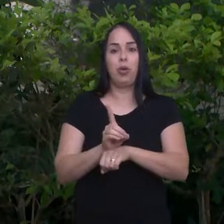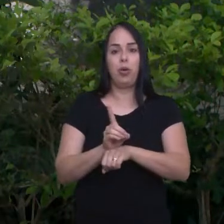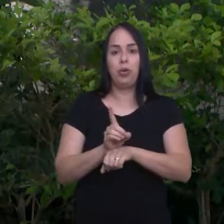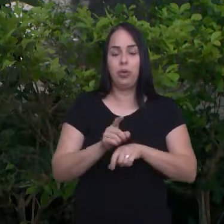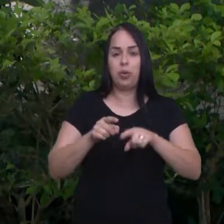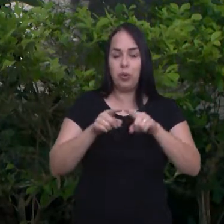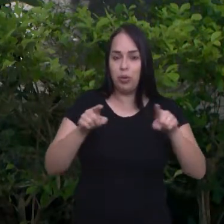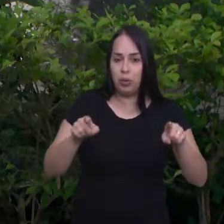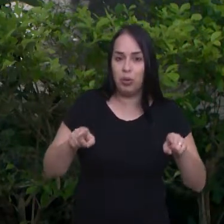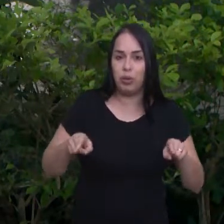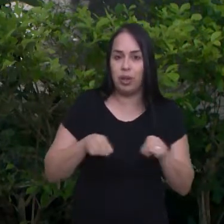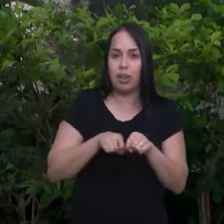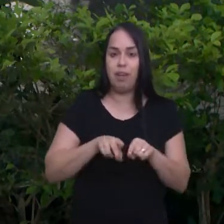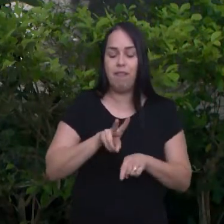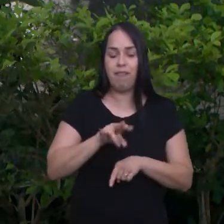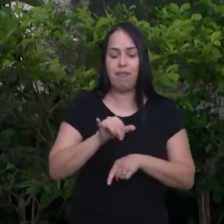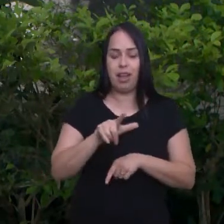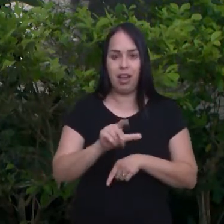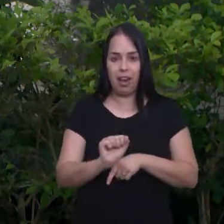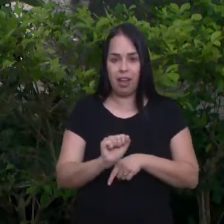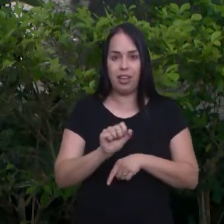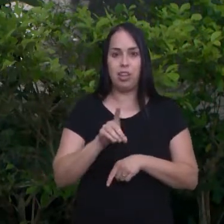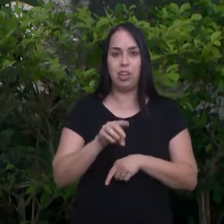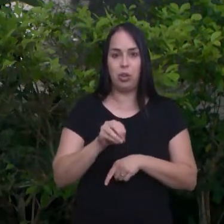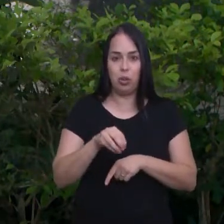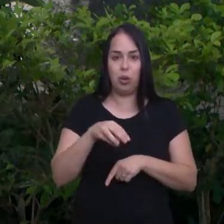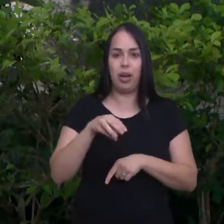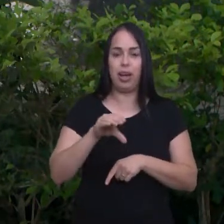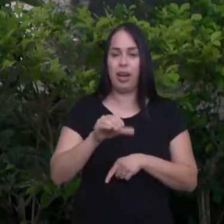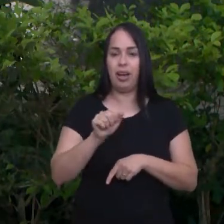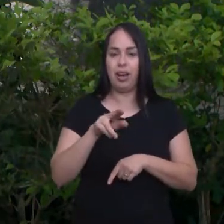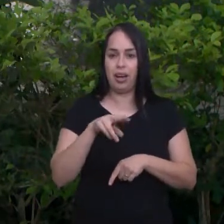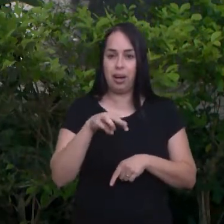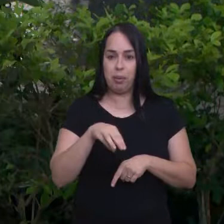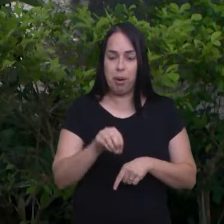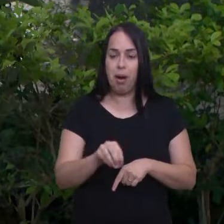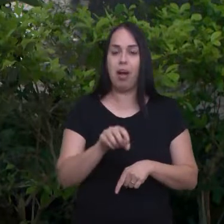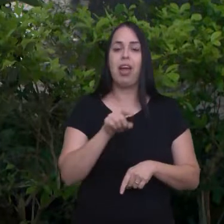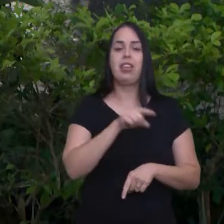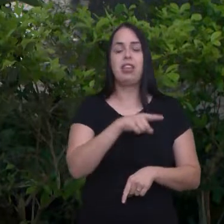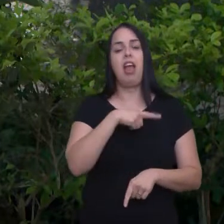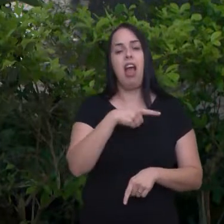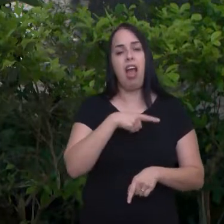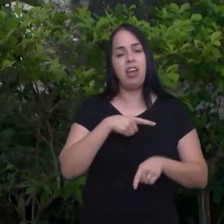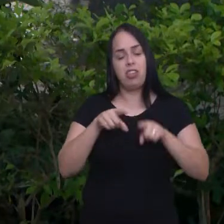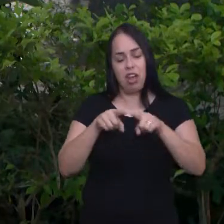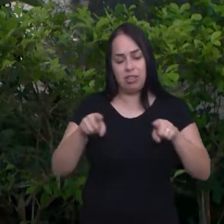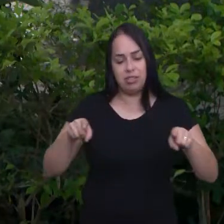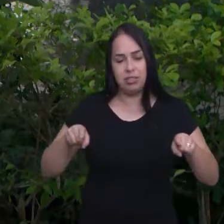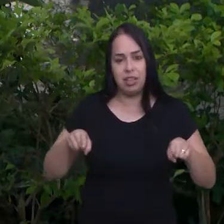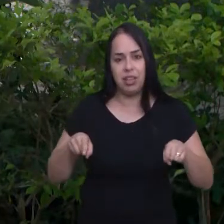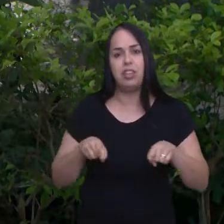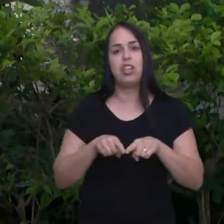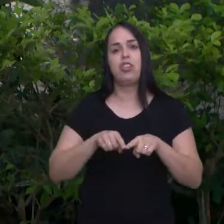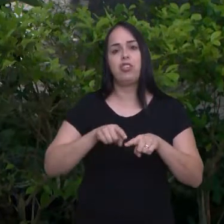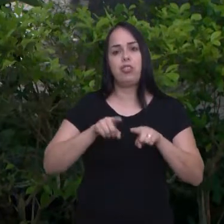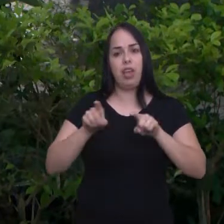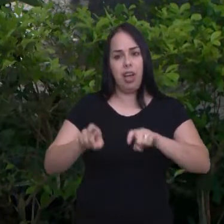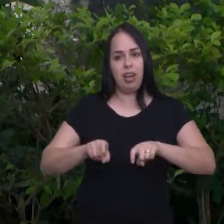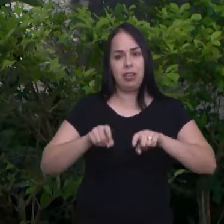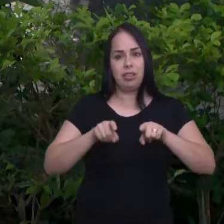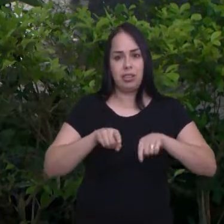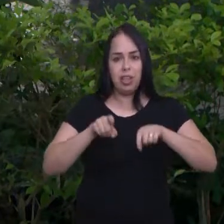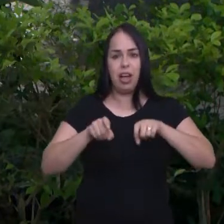Carmo. Ele já tinha naquela época um loteamento sendo operado,